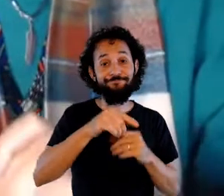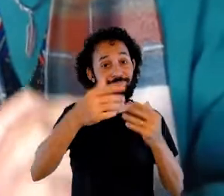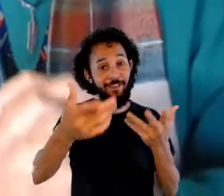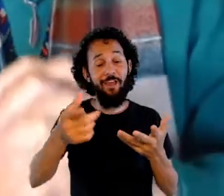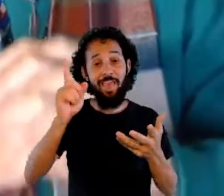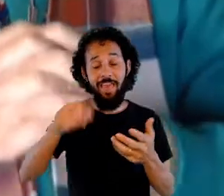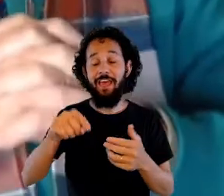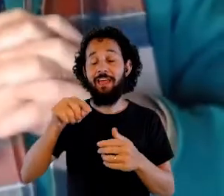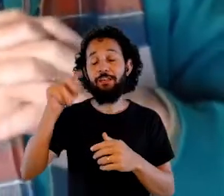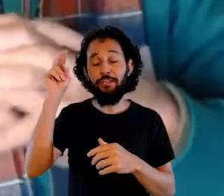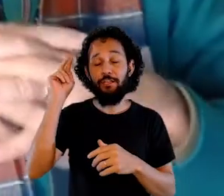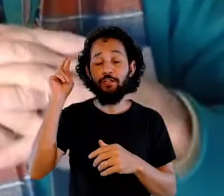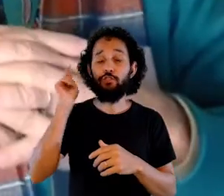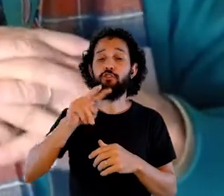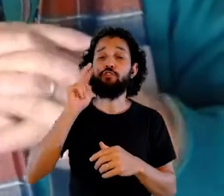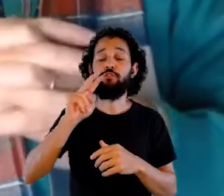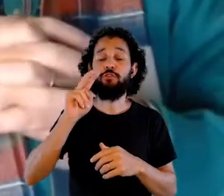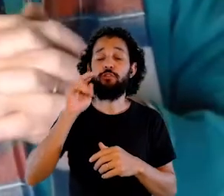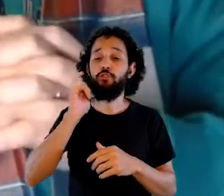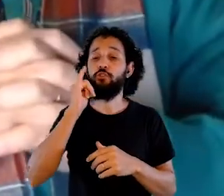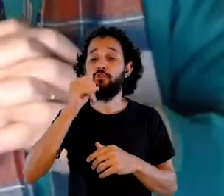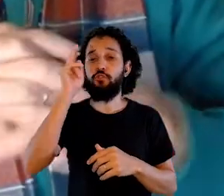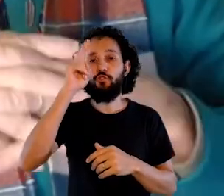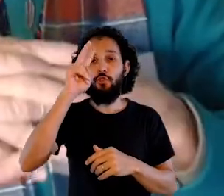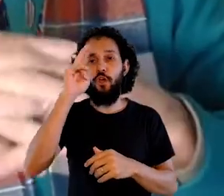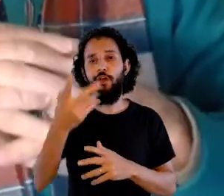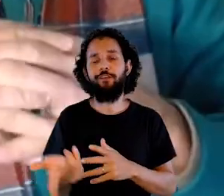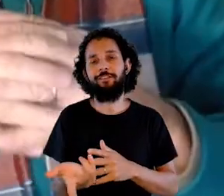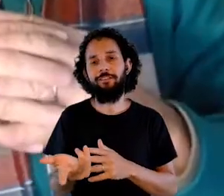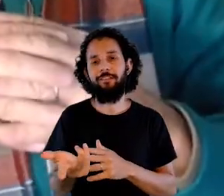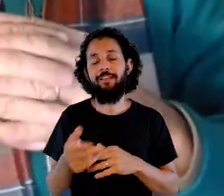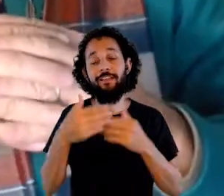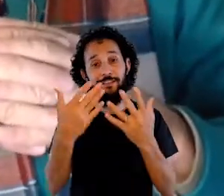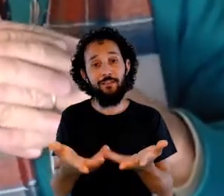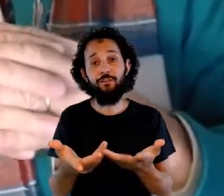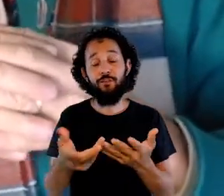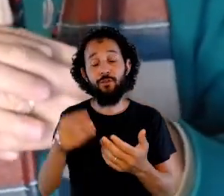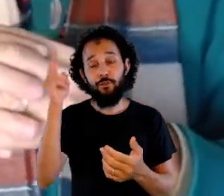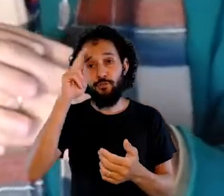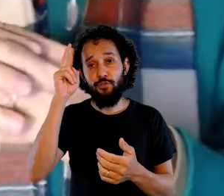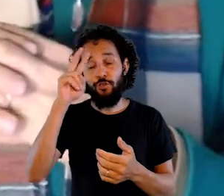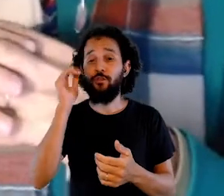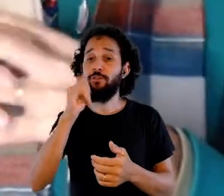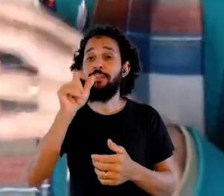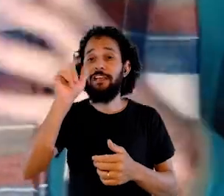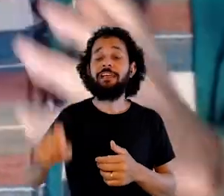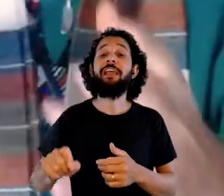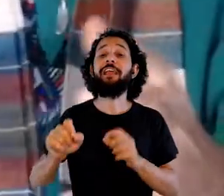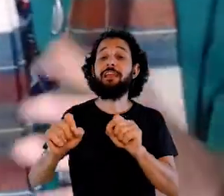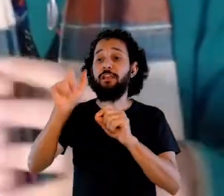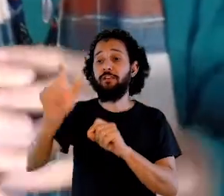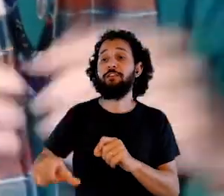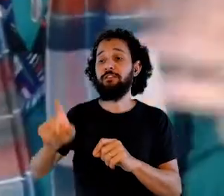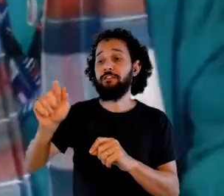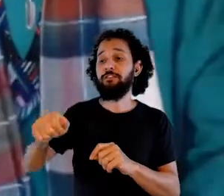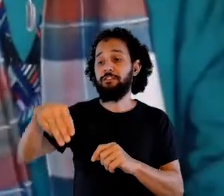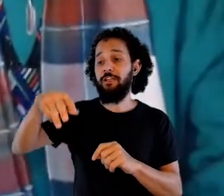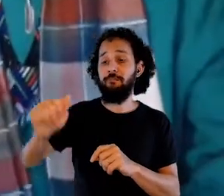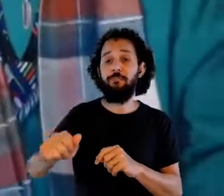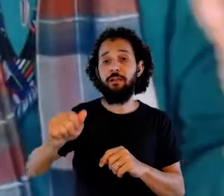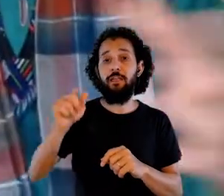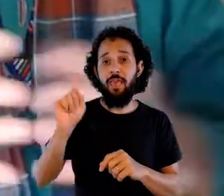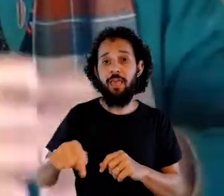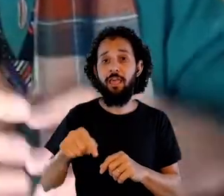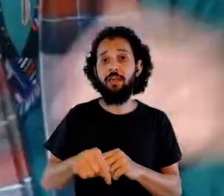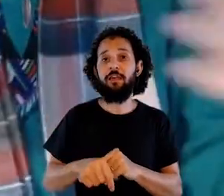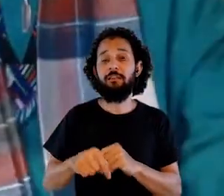histórias para as crianças. Então, os contadores de história, na verdade, são xamãs. Eles passavam a cosmologia,